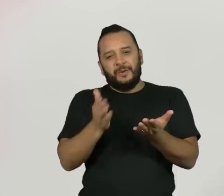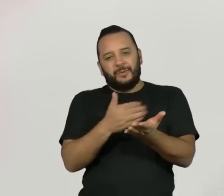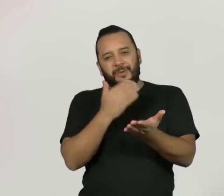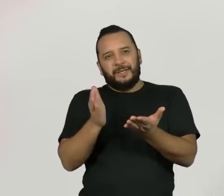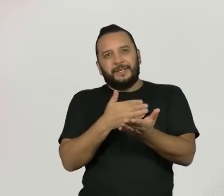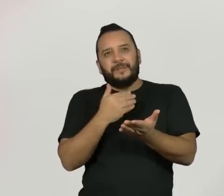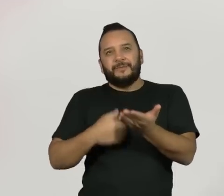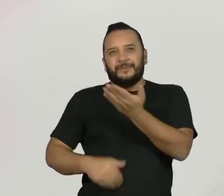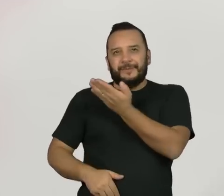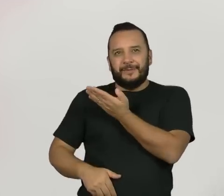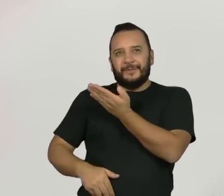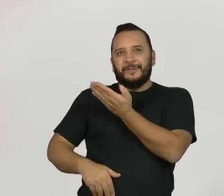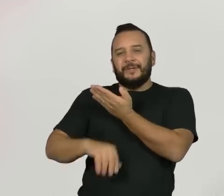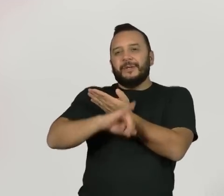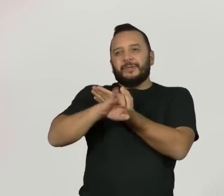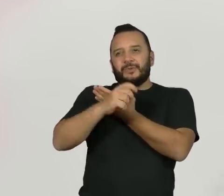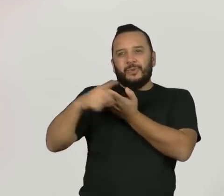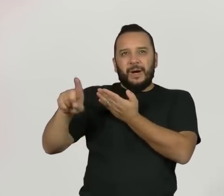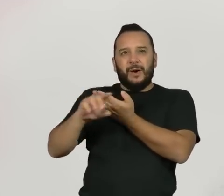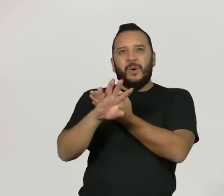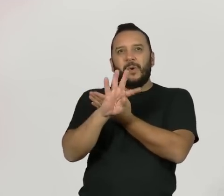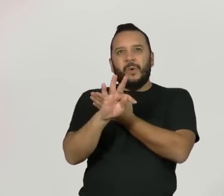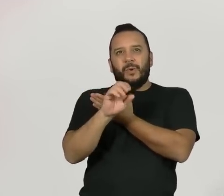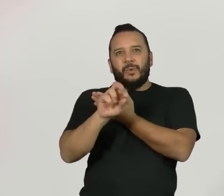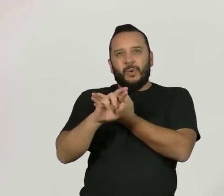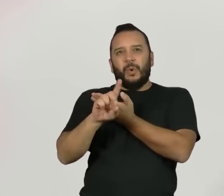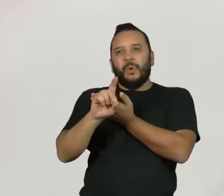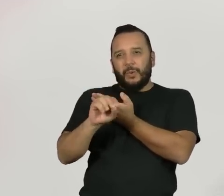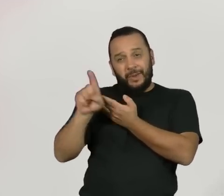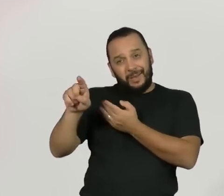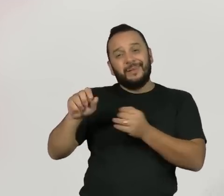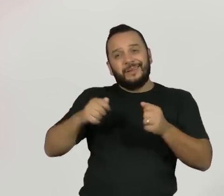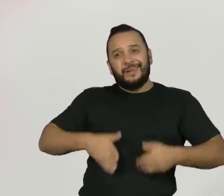livro de um jovem escritor português,